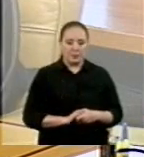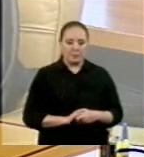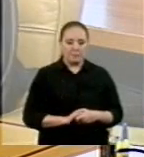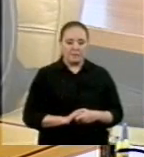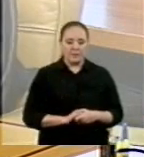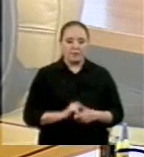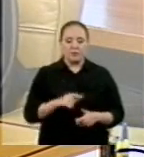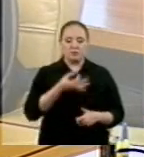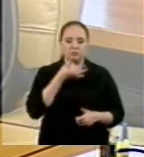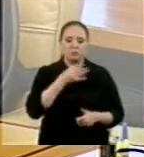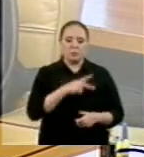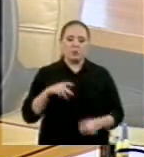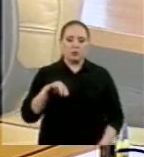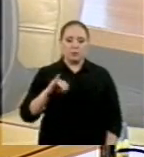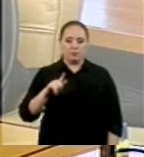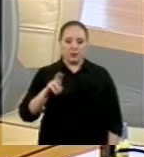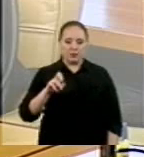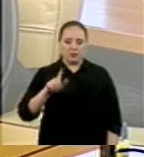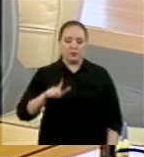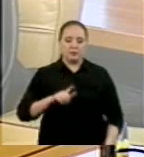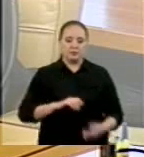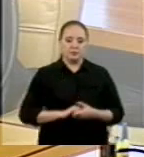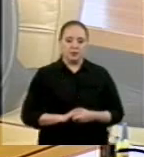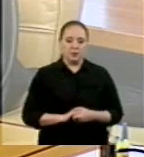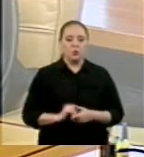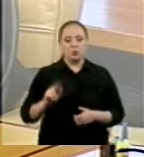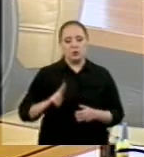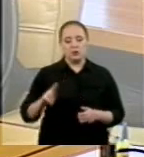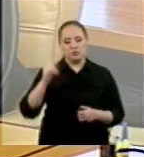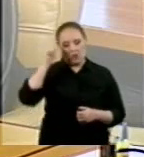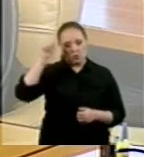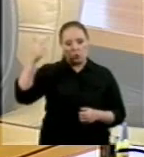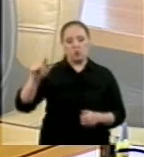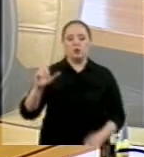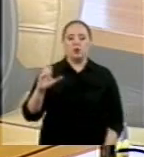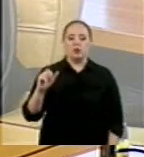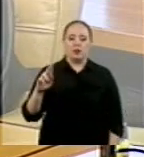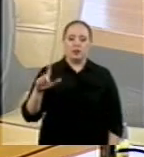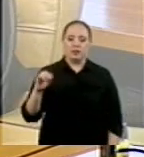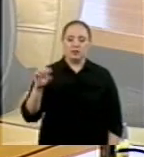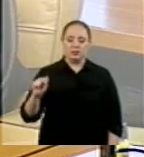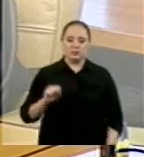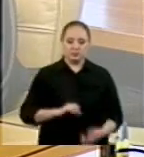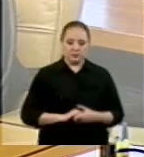professor Miguel Gualão de Godoy a partir de Carlos Santiago Nino e Roberto Gargarella. Essas